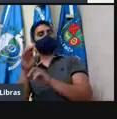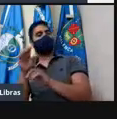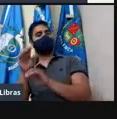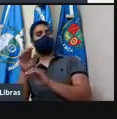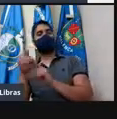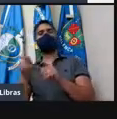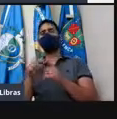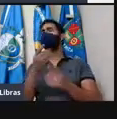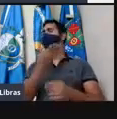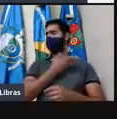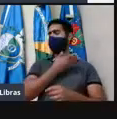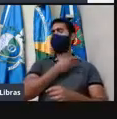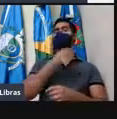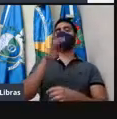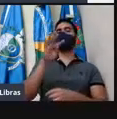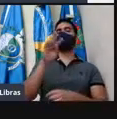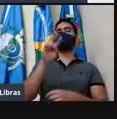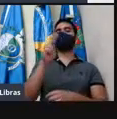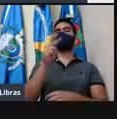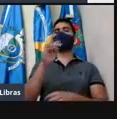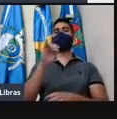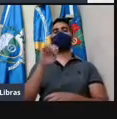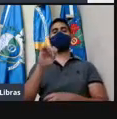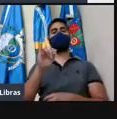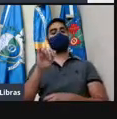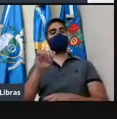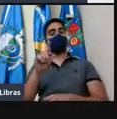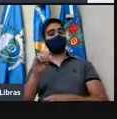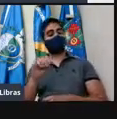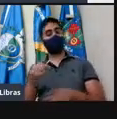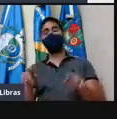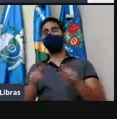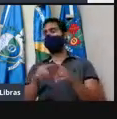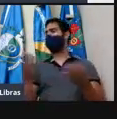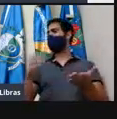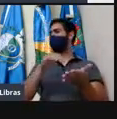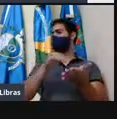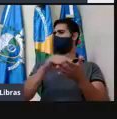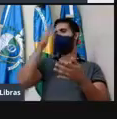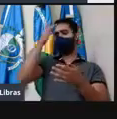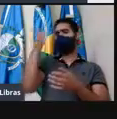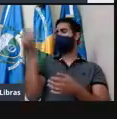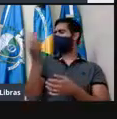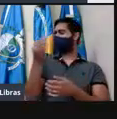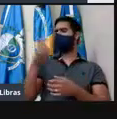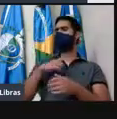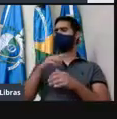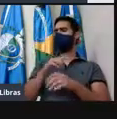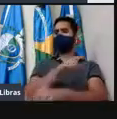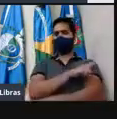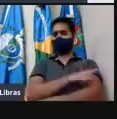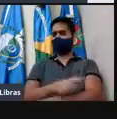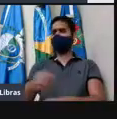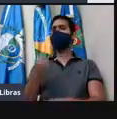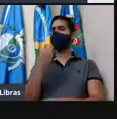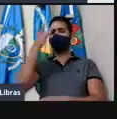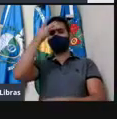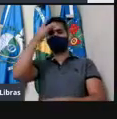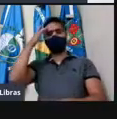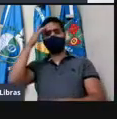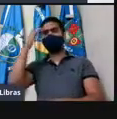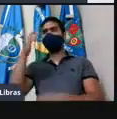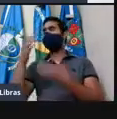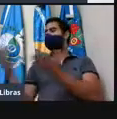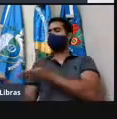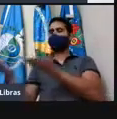E o nosso amigo Tiago, né? Já agora secretário, uma pessoa fora de série, educadíssimo, competente, a